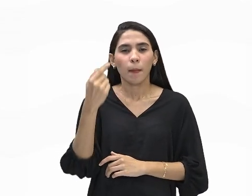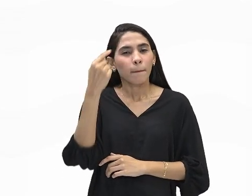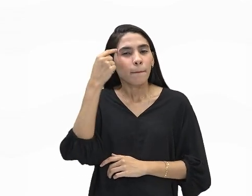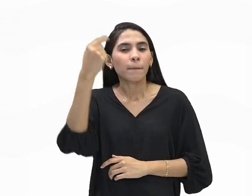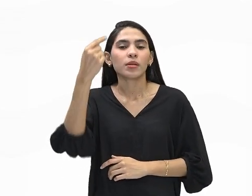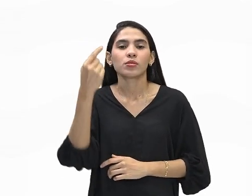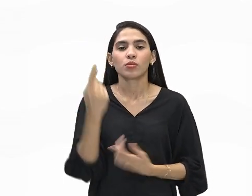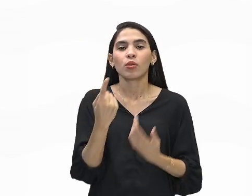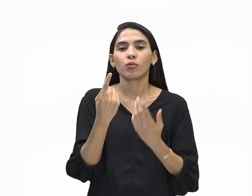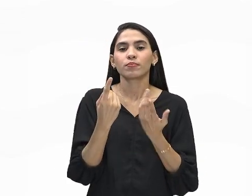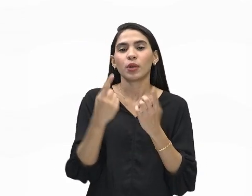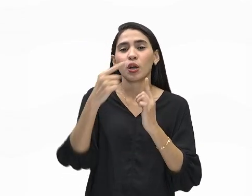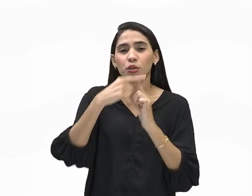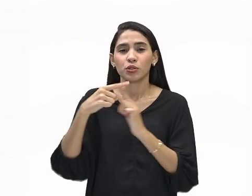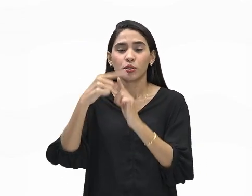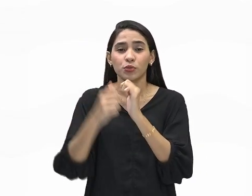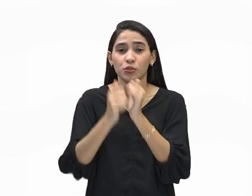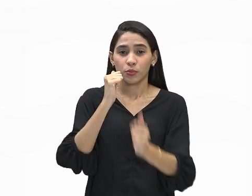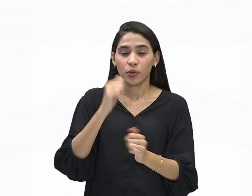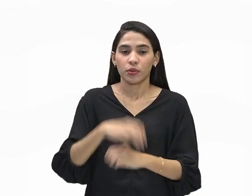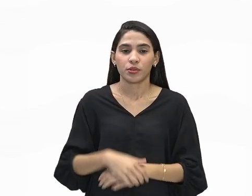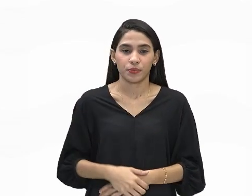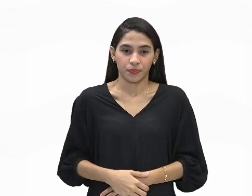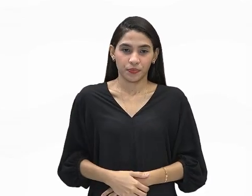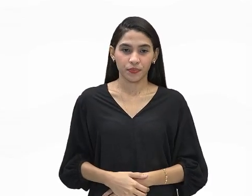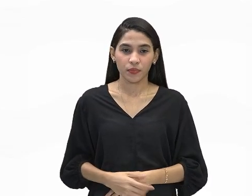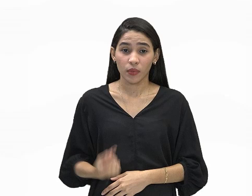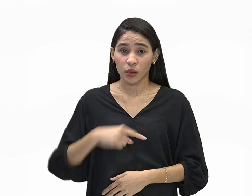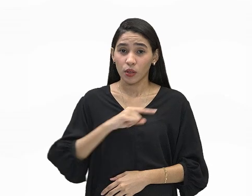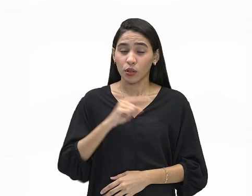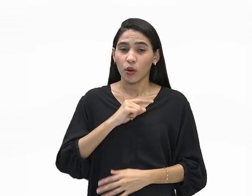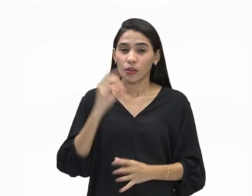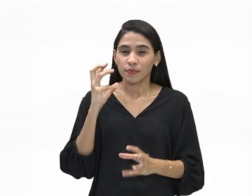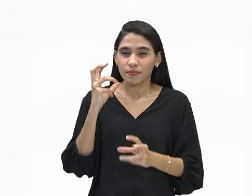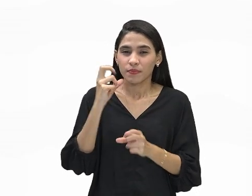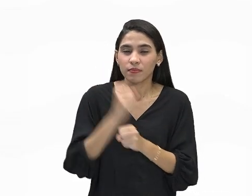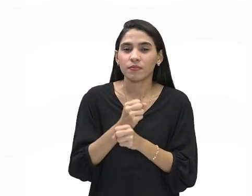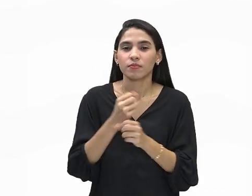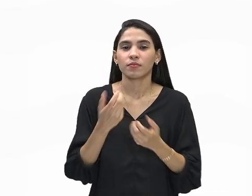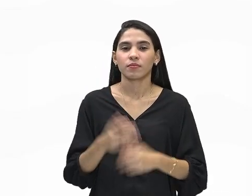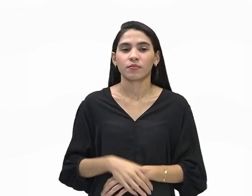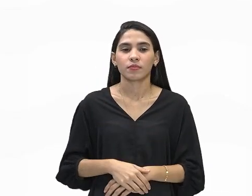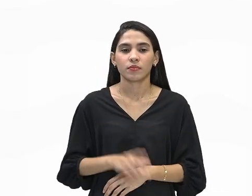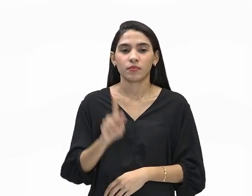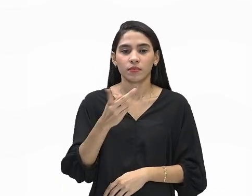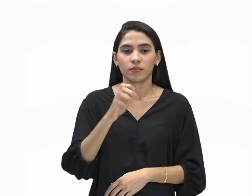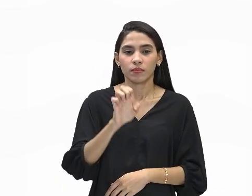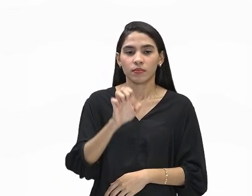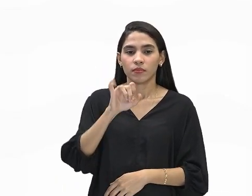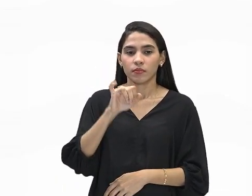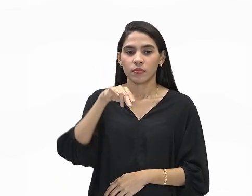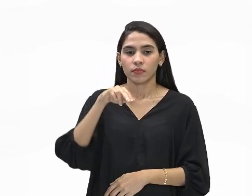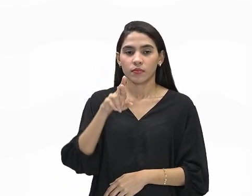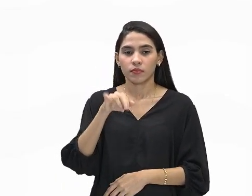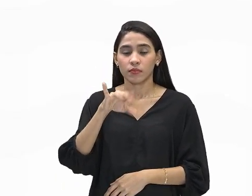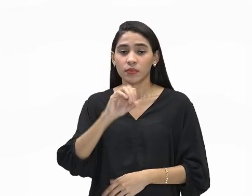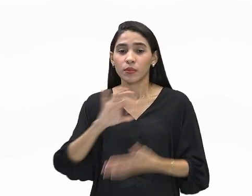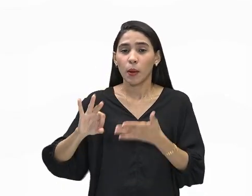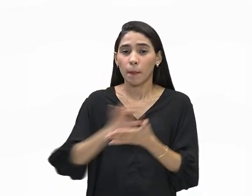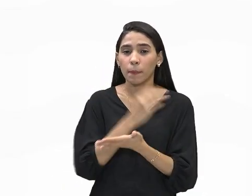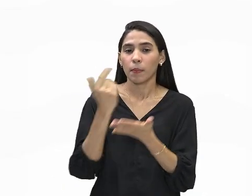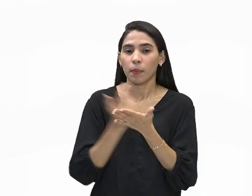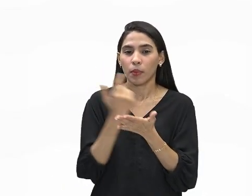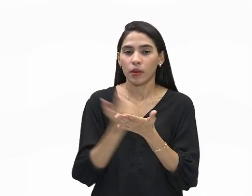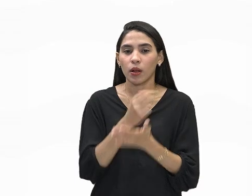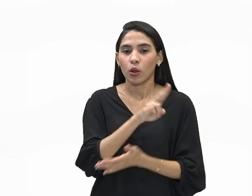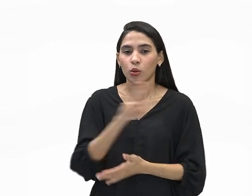nessa modalidade. E aí, para a gente reforçar um pouco mais essa informação, Heinrich publicou um livro chamado